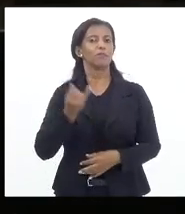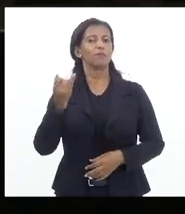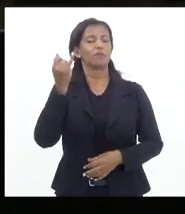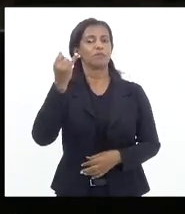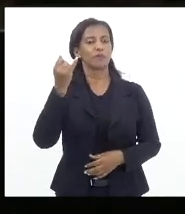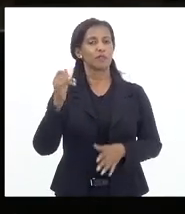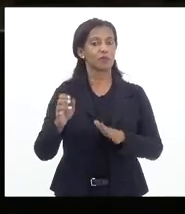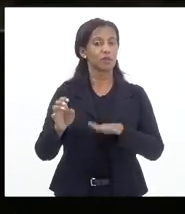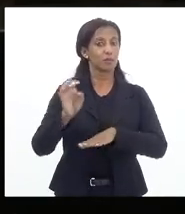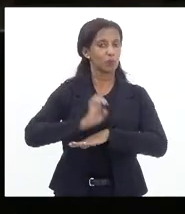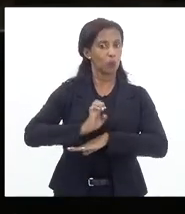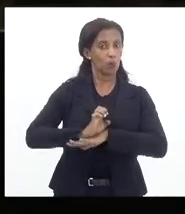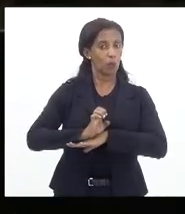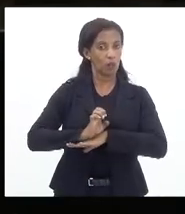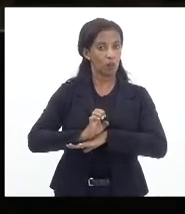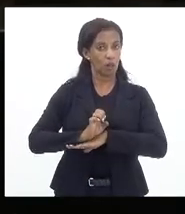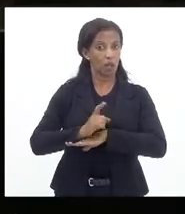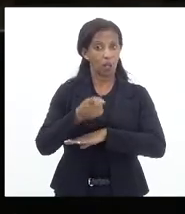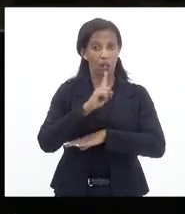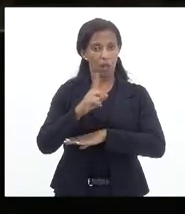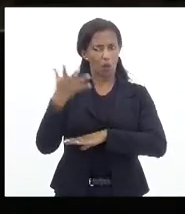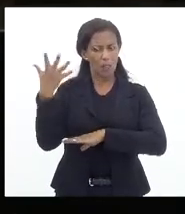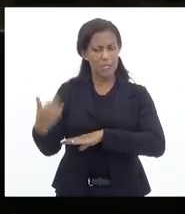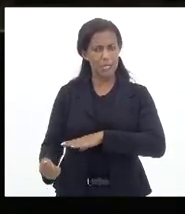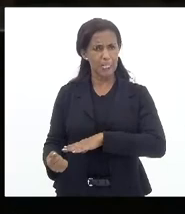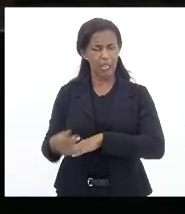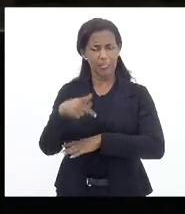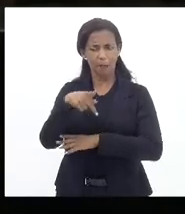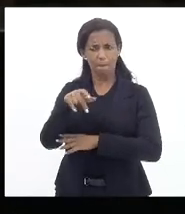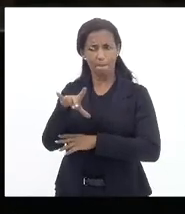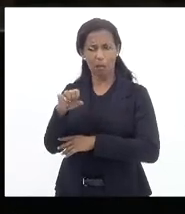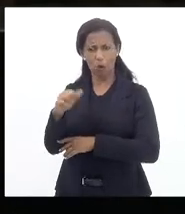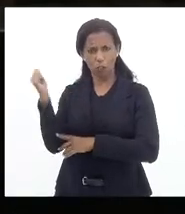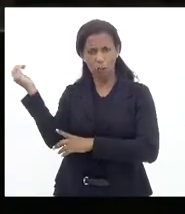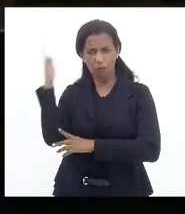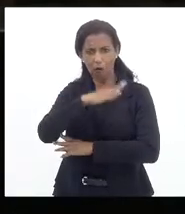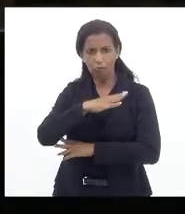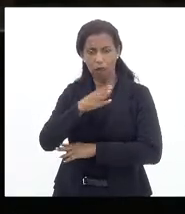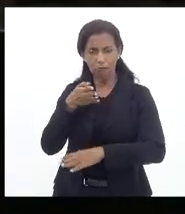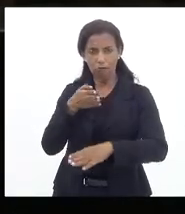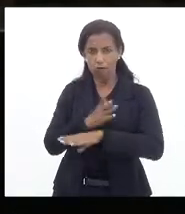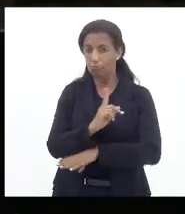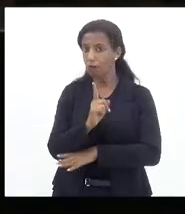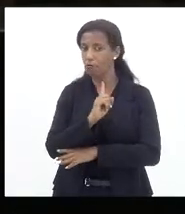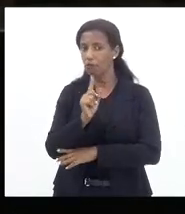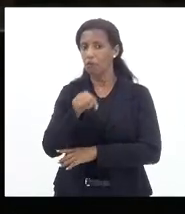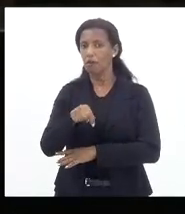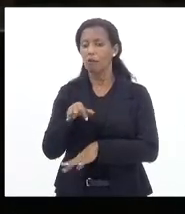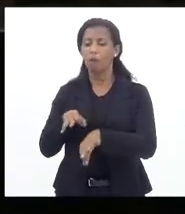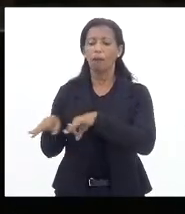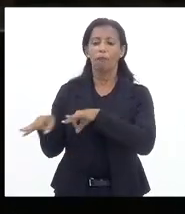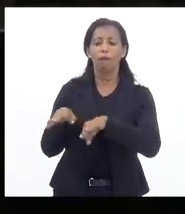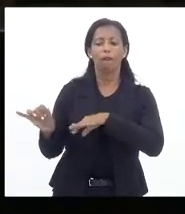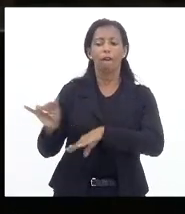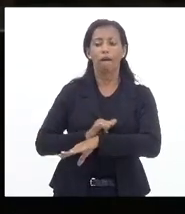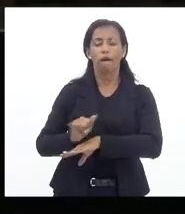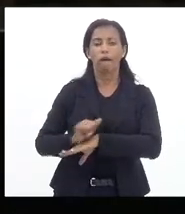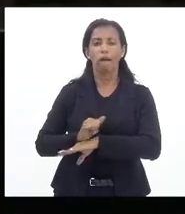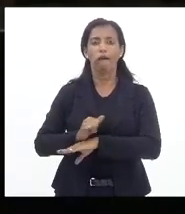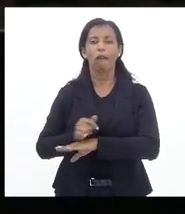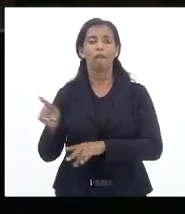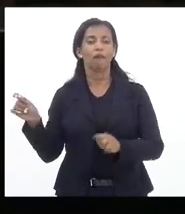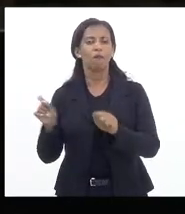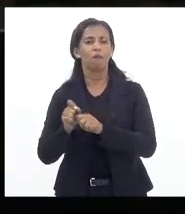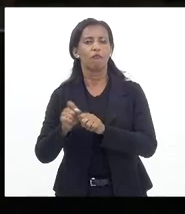nosso estado não deixar passar a maldade do jeito que querem passar Vamos tentar montar aqui uma figueira